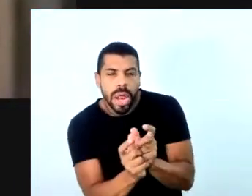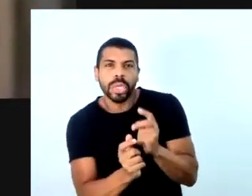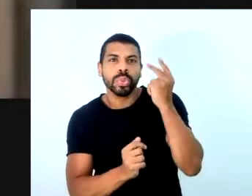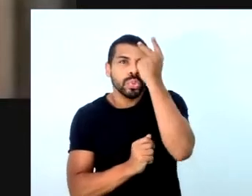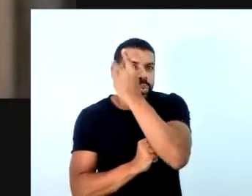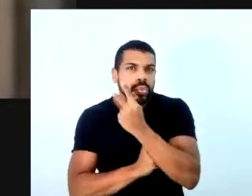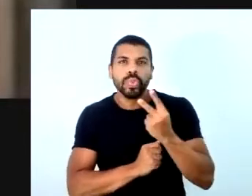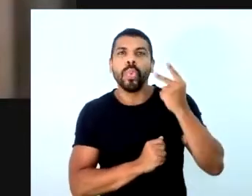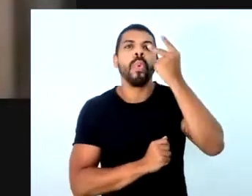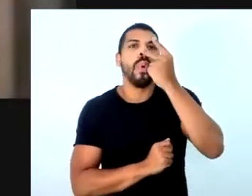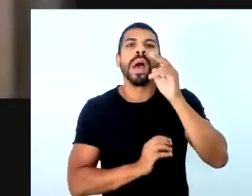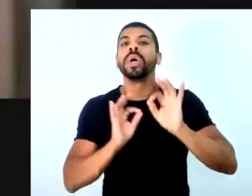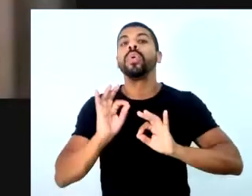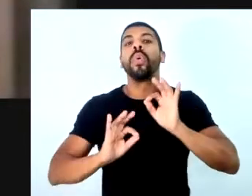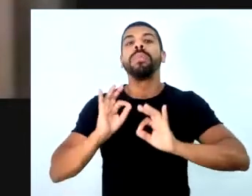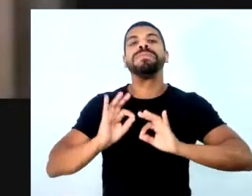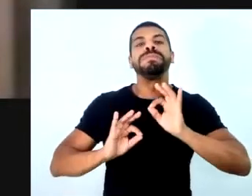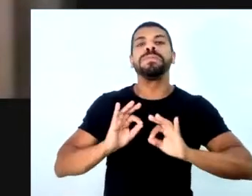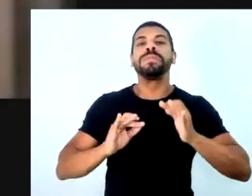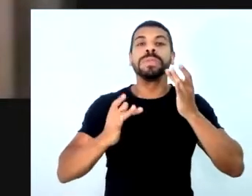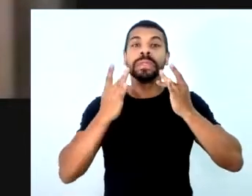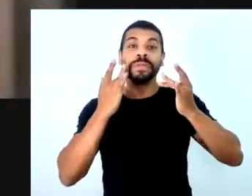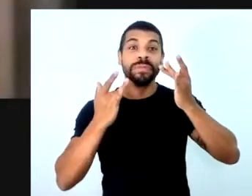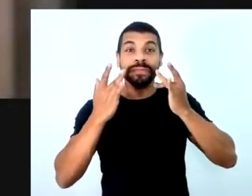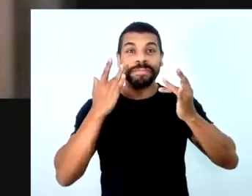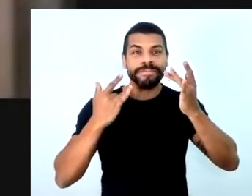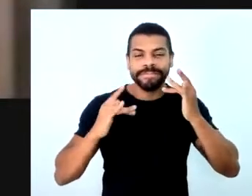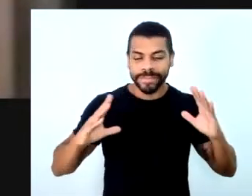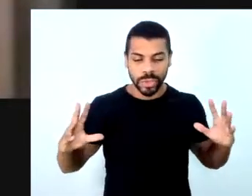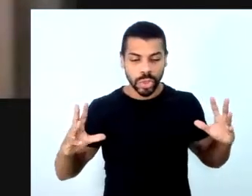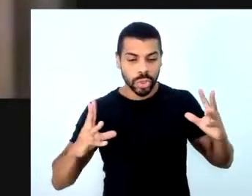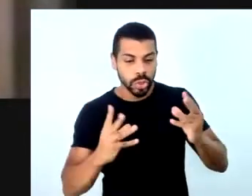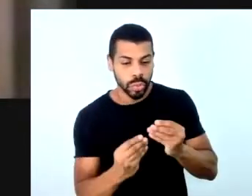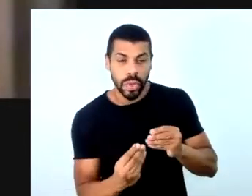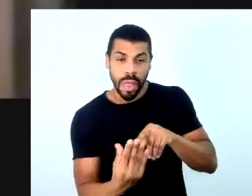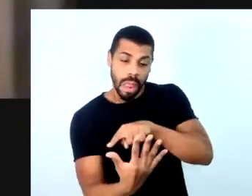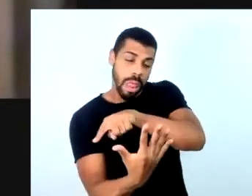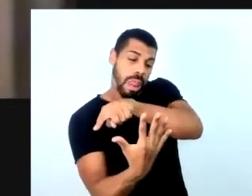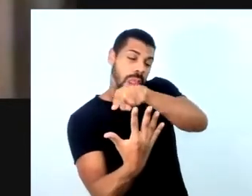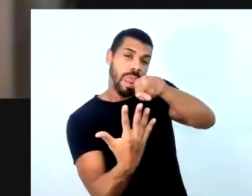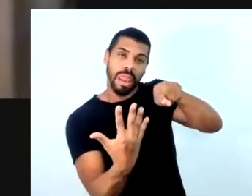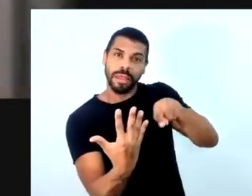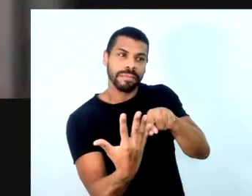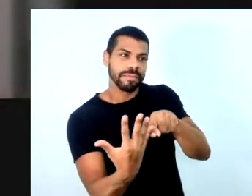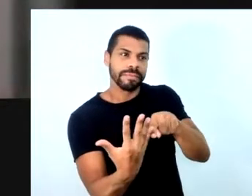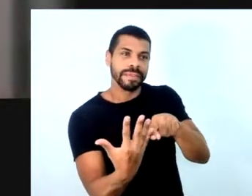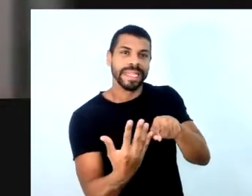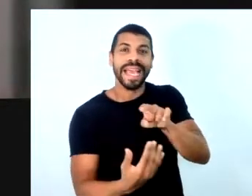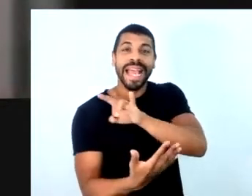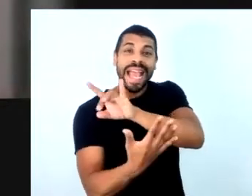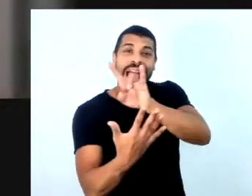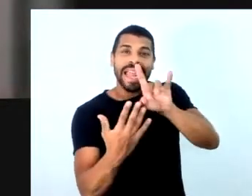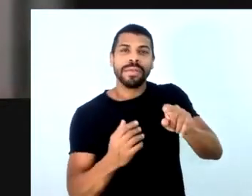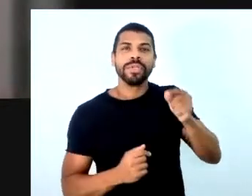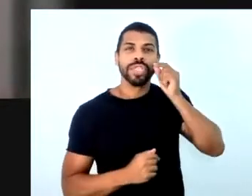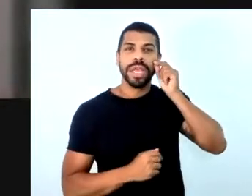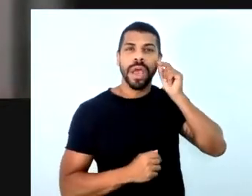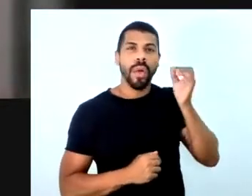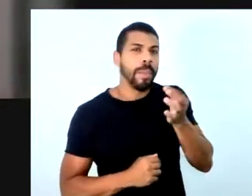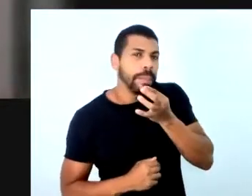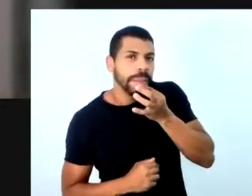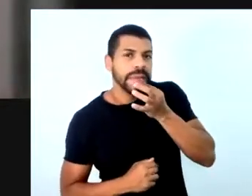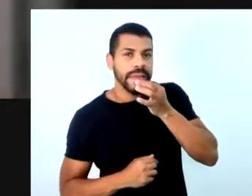horas, foi filmado o processo de montagem do espetáculo Divinas Divas com todas elas. E todas elas